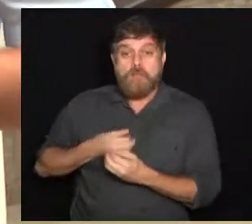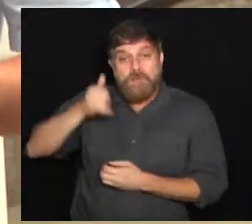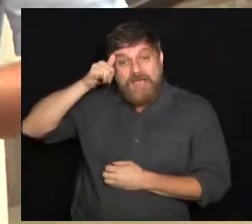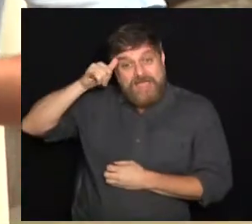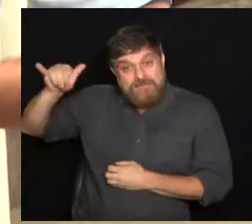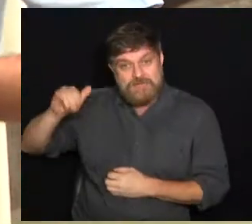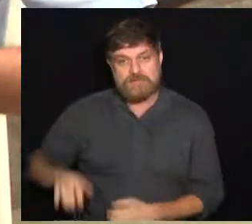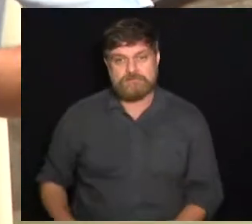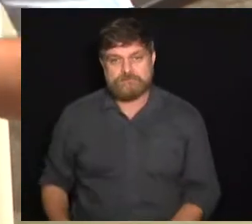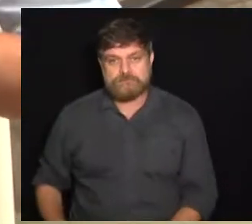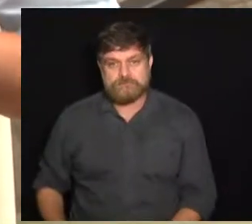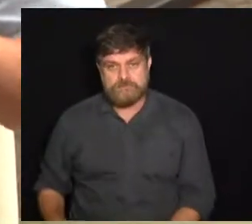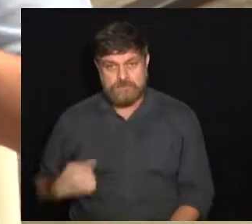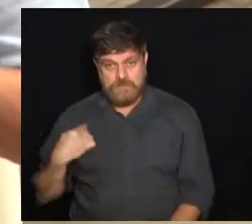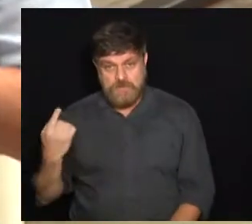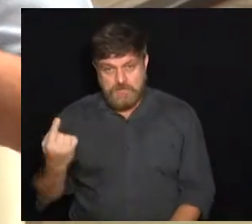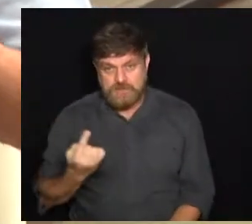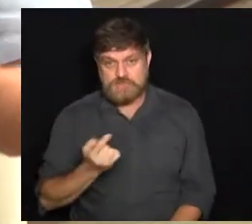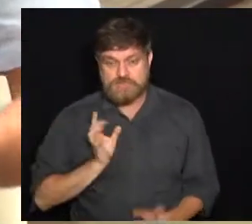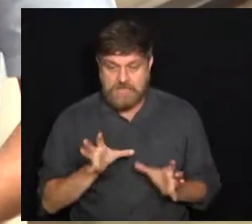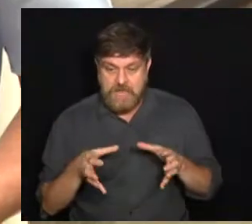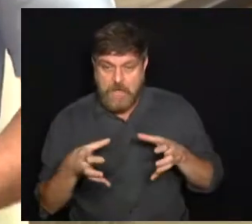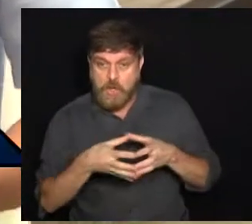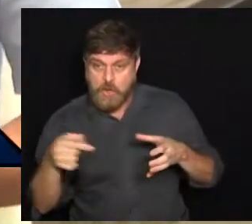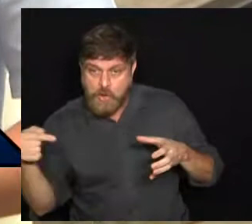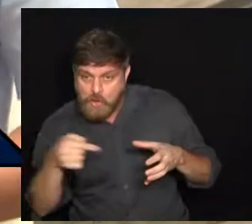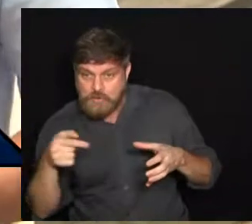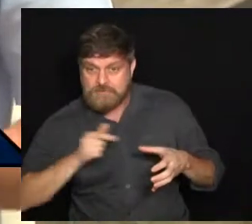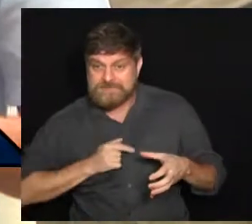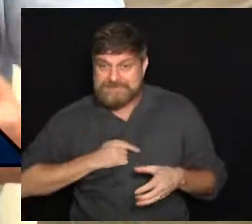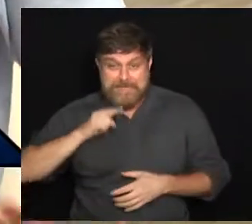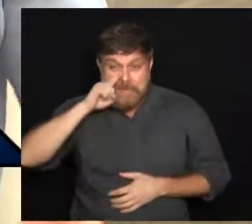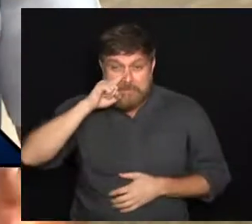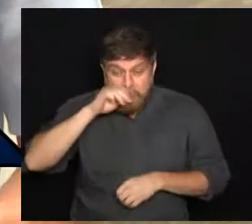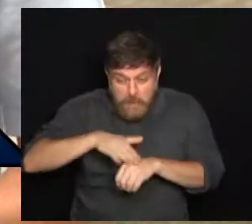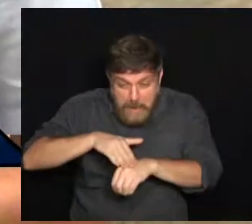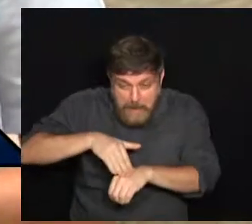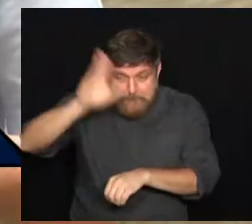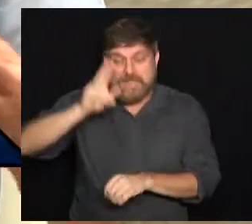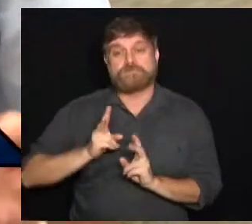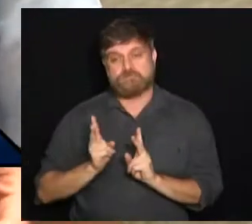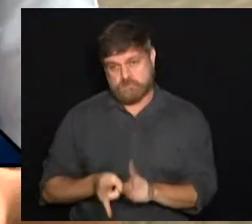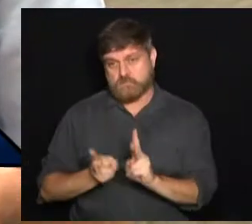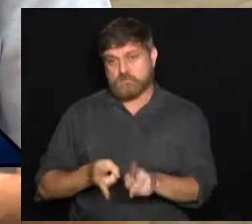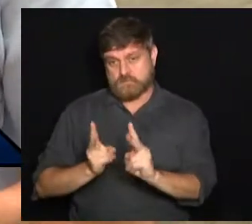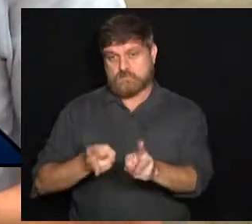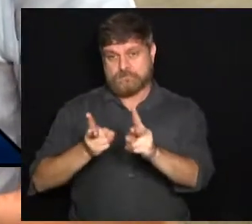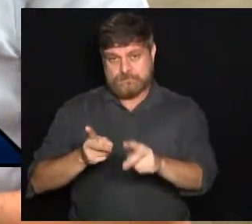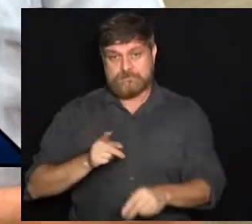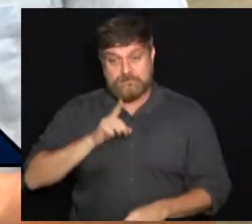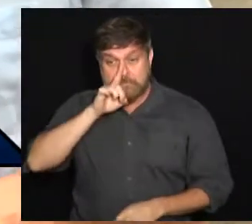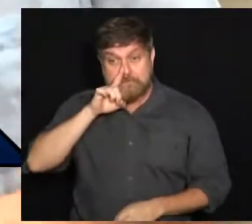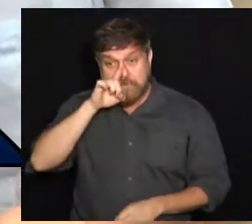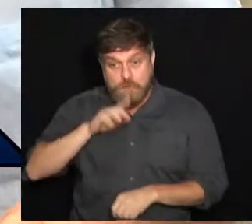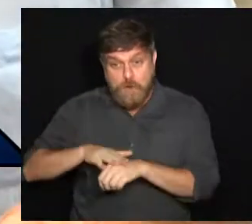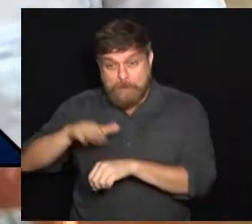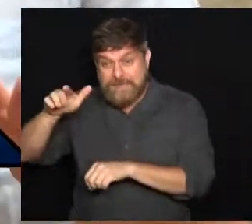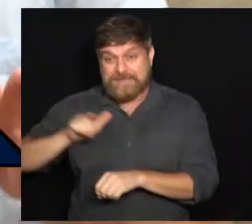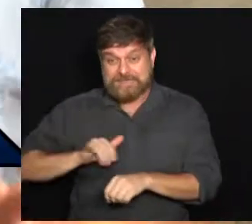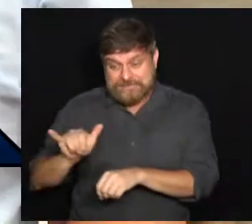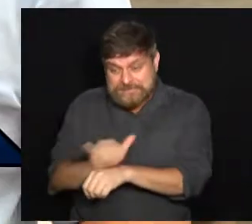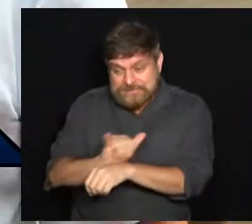até recentemente, nós tínhamos alguns grupos que eram chamados grupos de maior risco, e que continuam sendo grupos com maior risco, né, que já tem